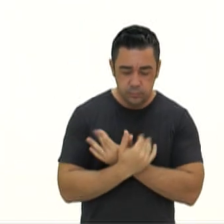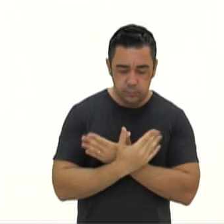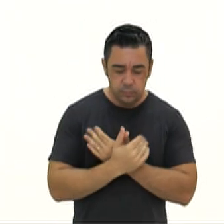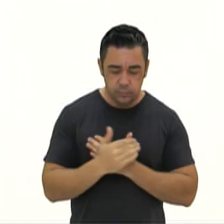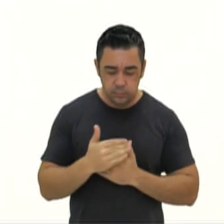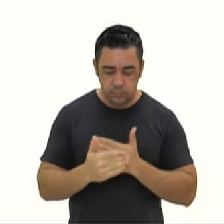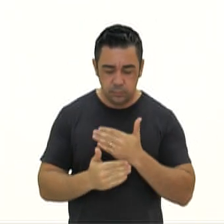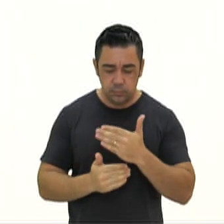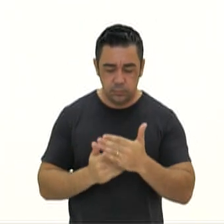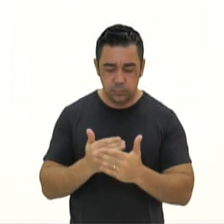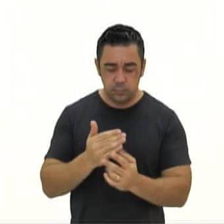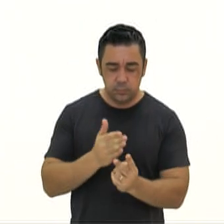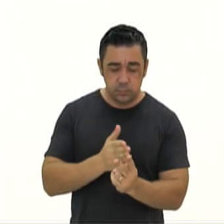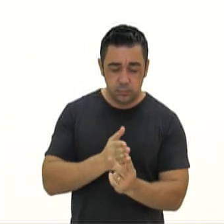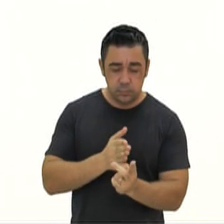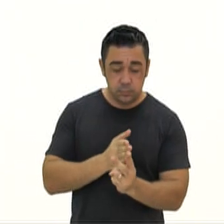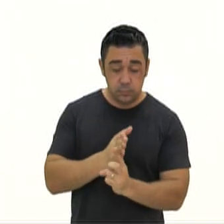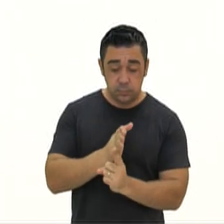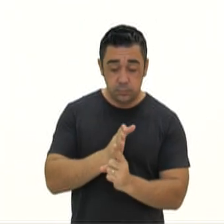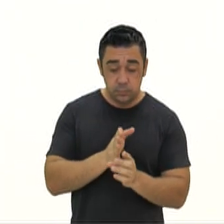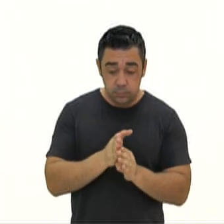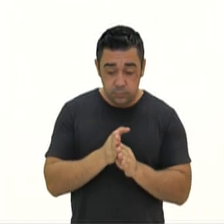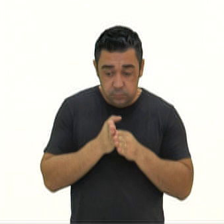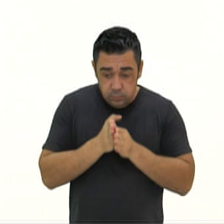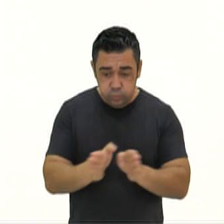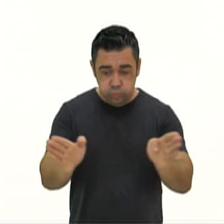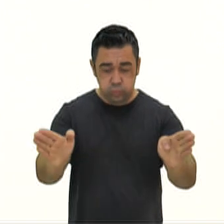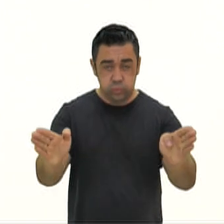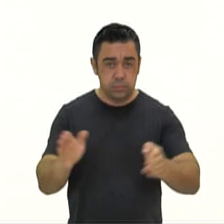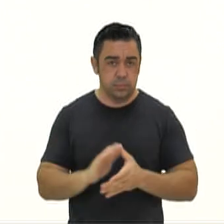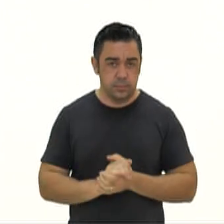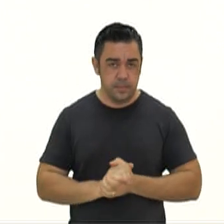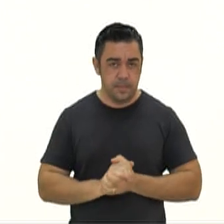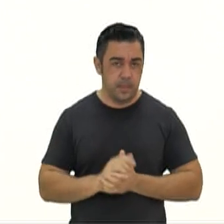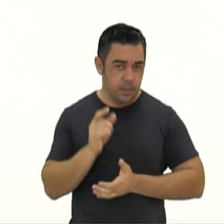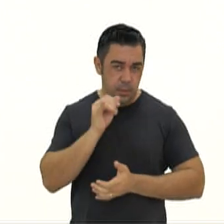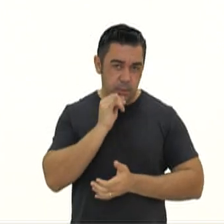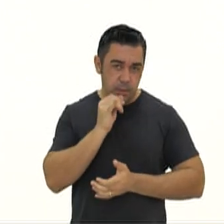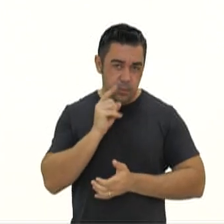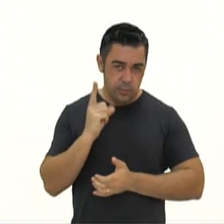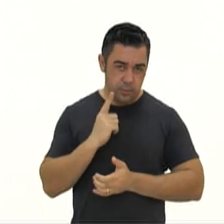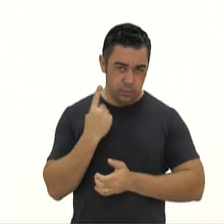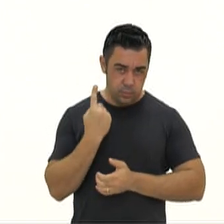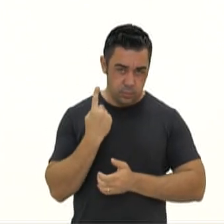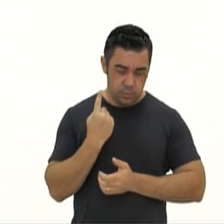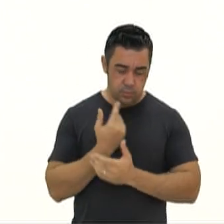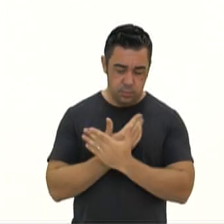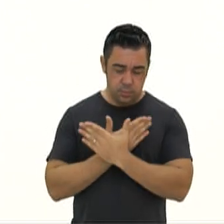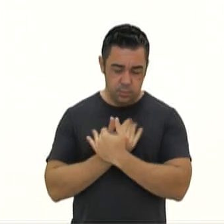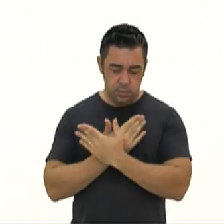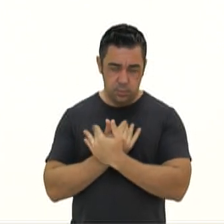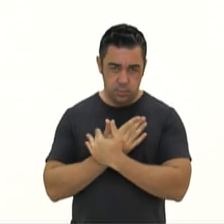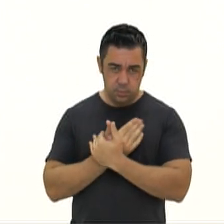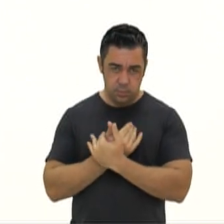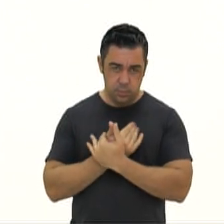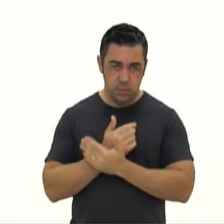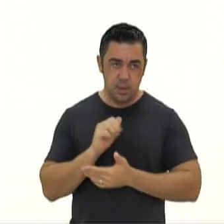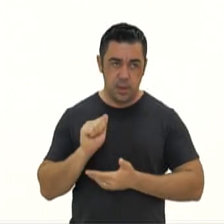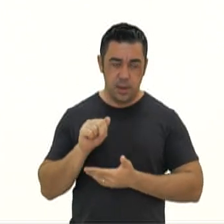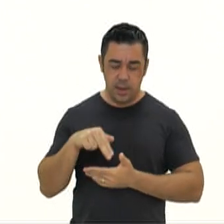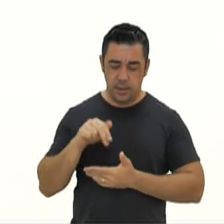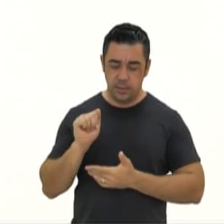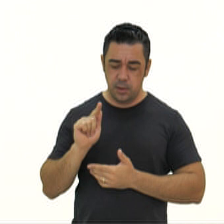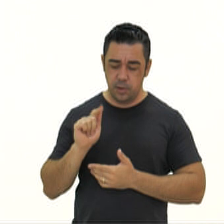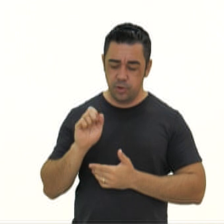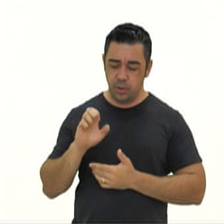bem resumido, o conceito de especiação. Então, aqui eu tenho, seguindo aqui, uma anagênese, ou seja, o tempo ele vai